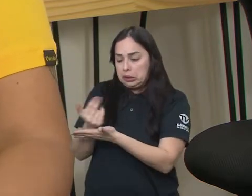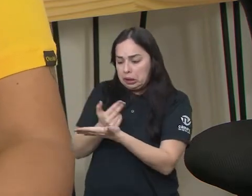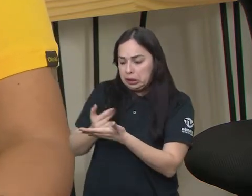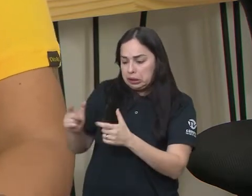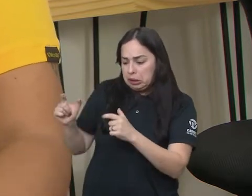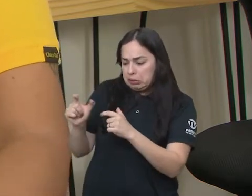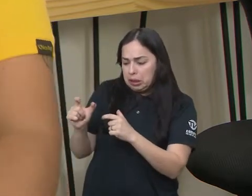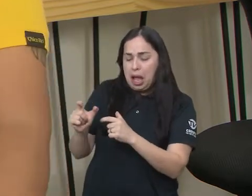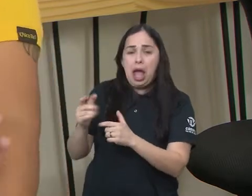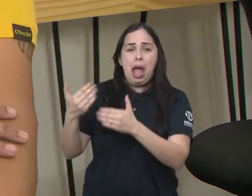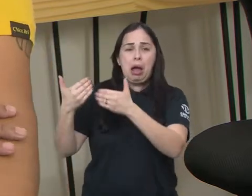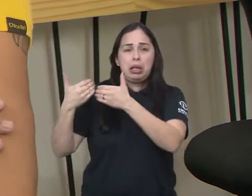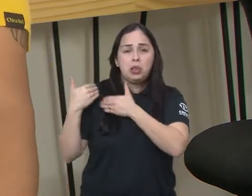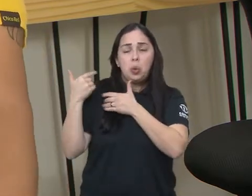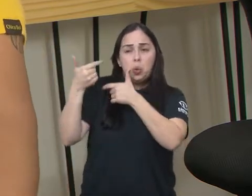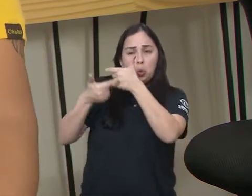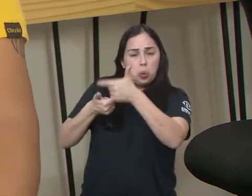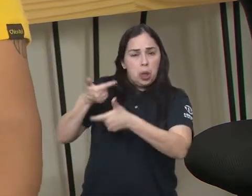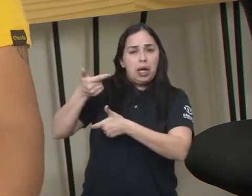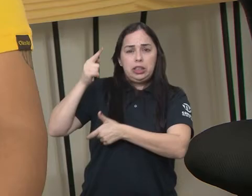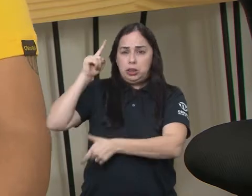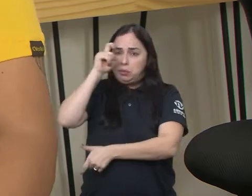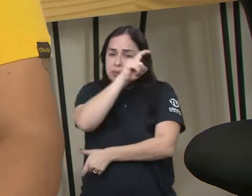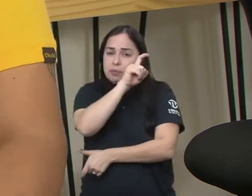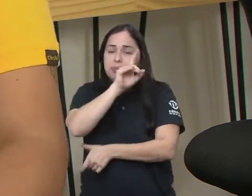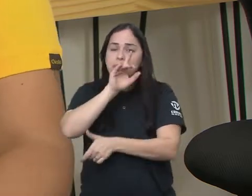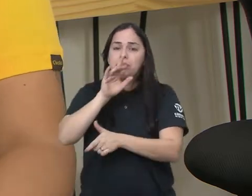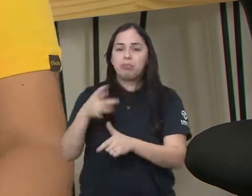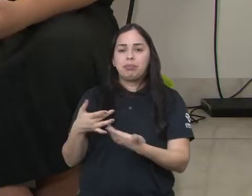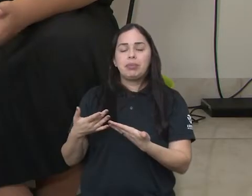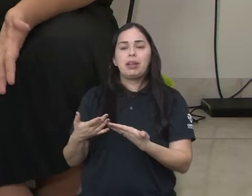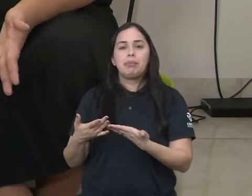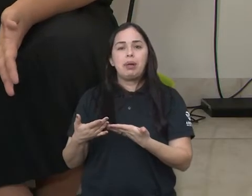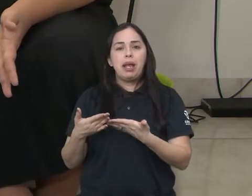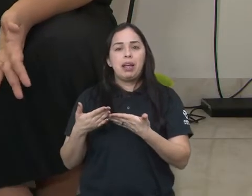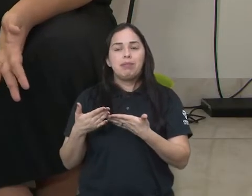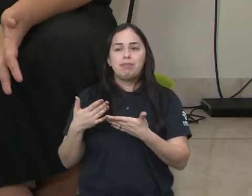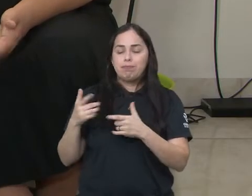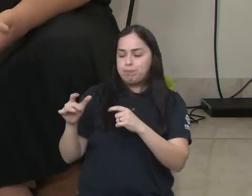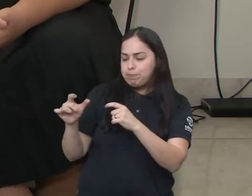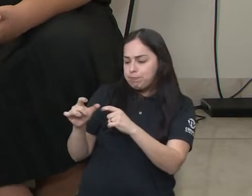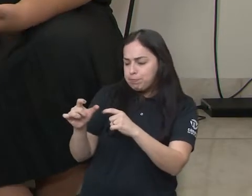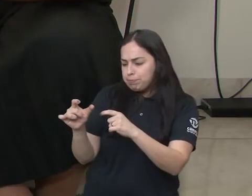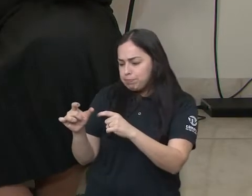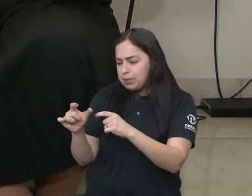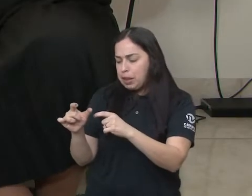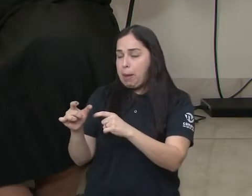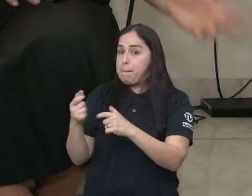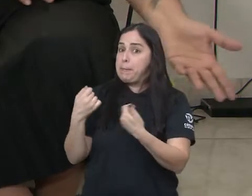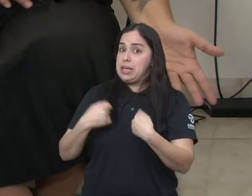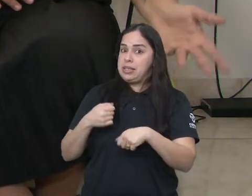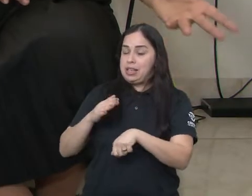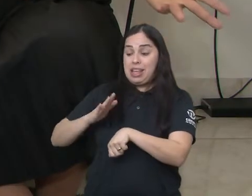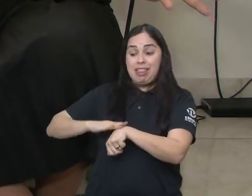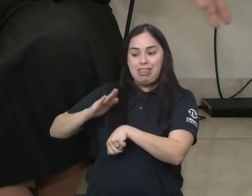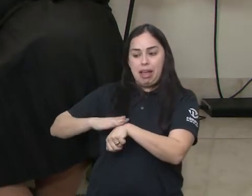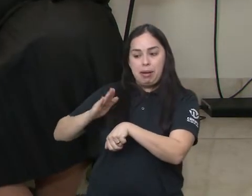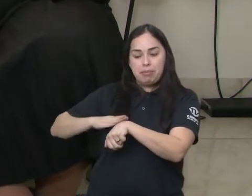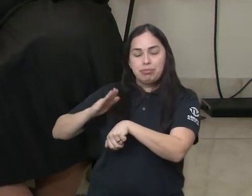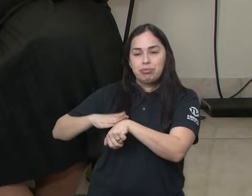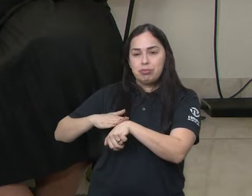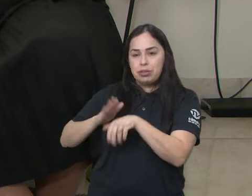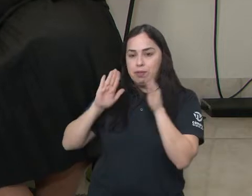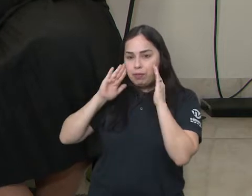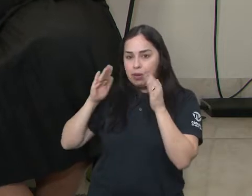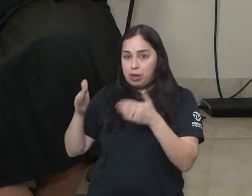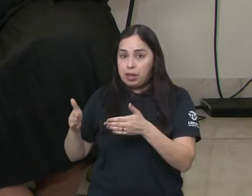muita responsabilidade, é muito trabalho, assim. E aí, para eu poder trabalhar no quadrinho, eu preciso ter tempo, e o meu tempo eu